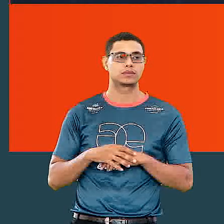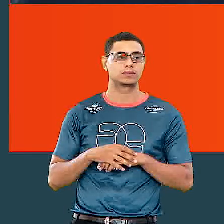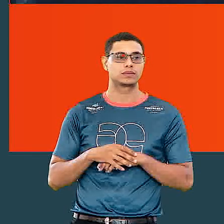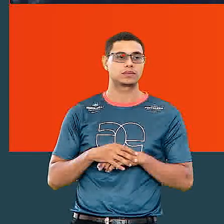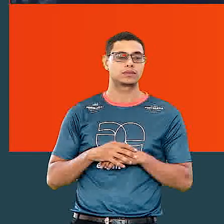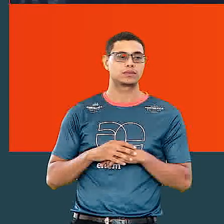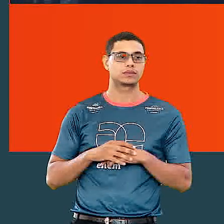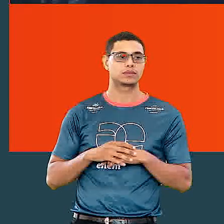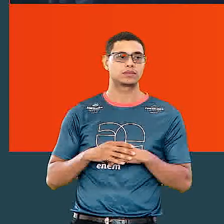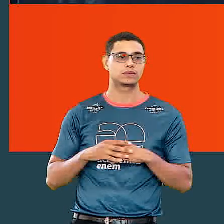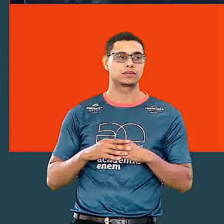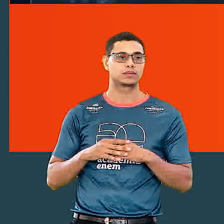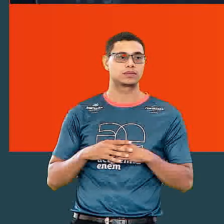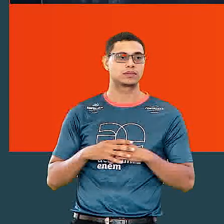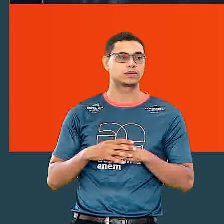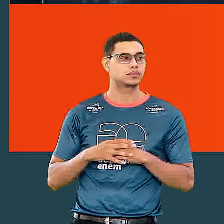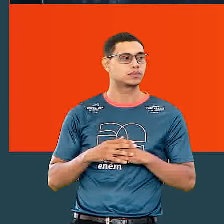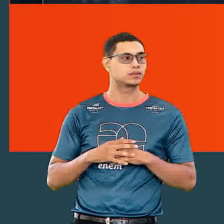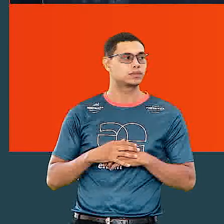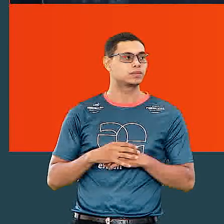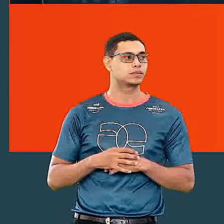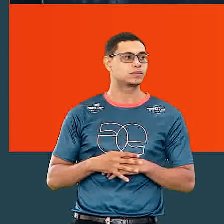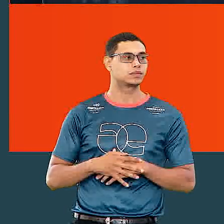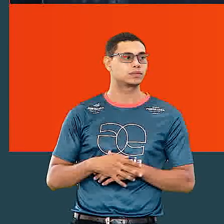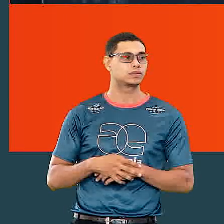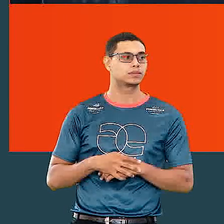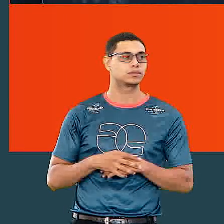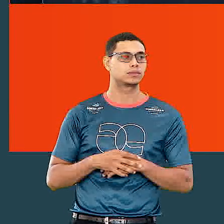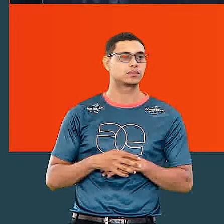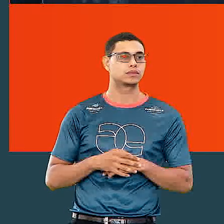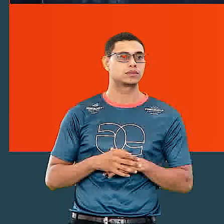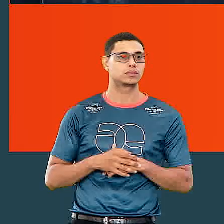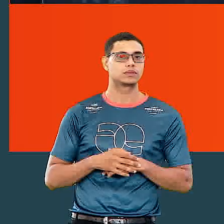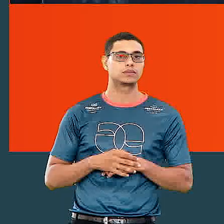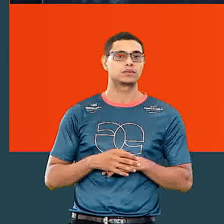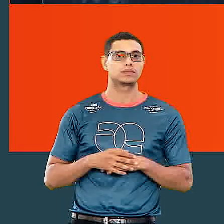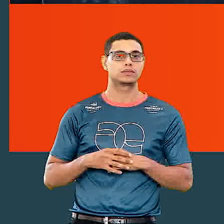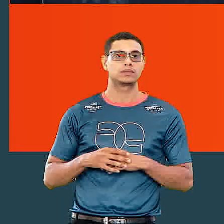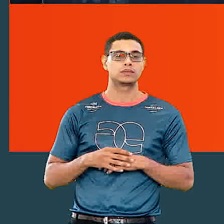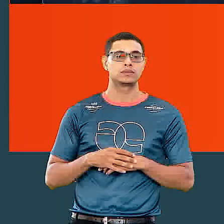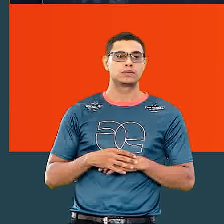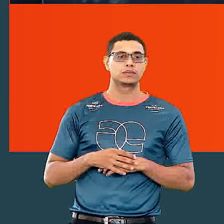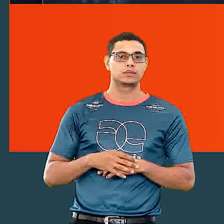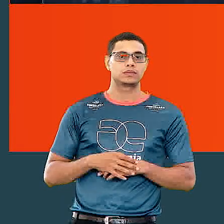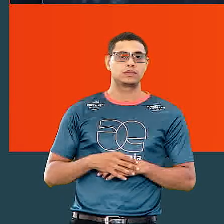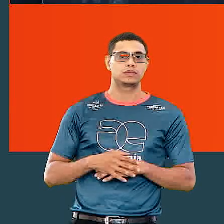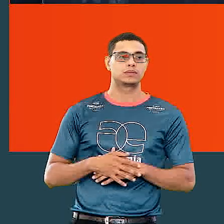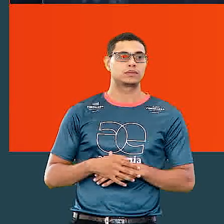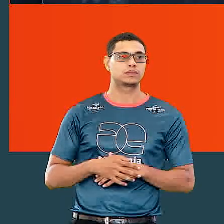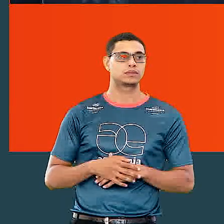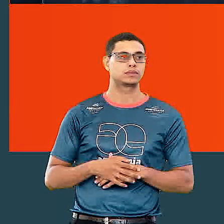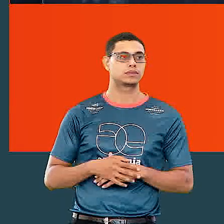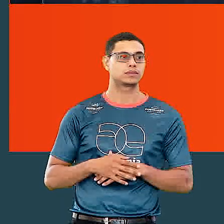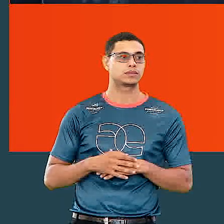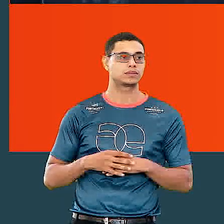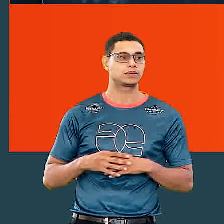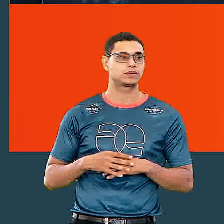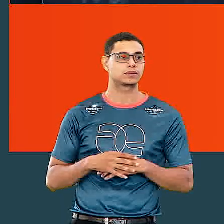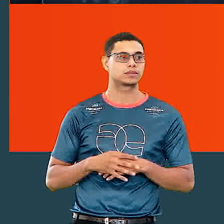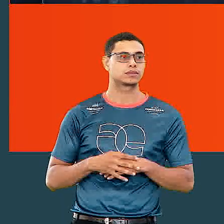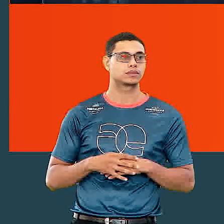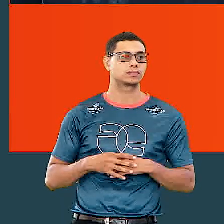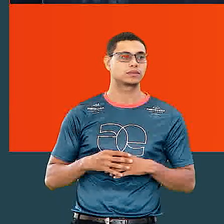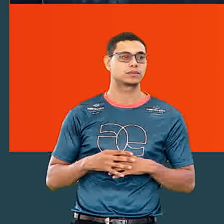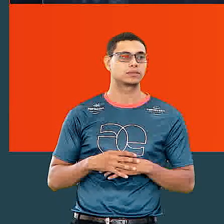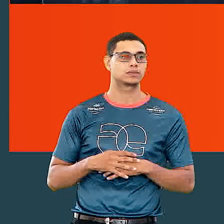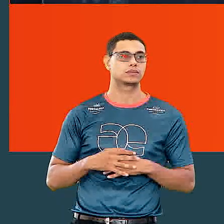Ocidental francesa, Dakar. As autoridades só conseguiram levar os grevistas de volta ao trabalho